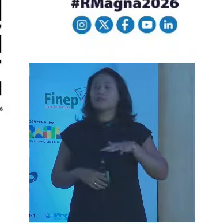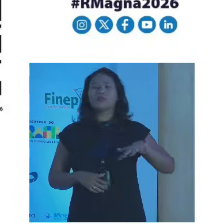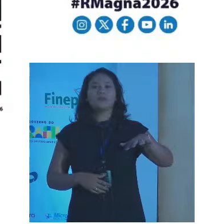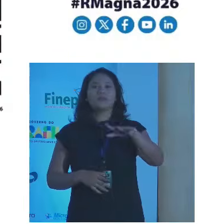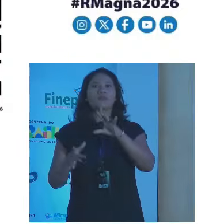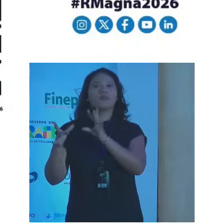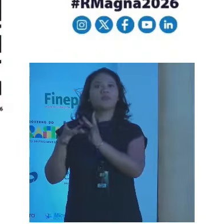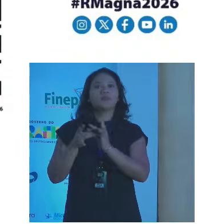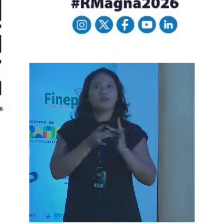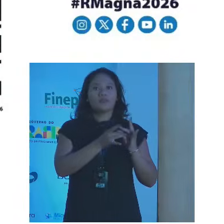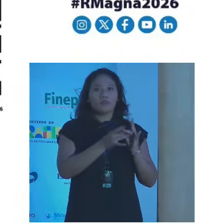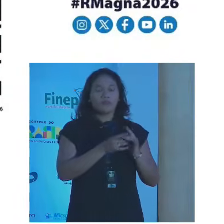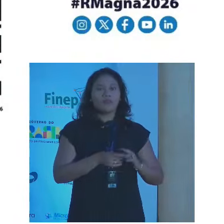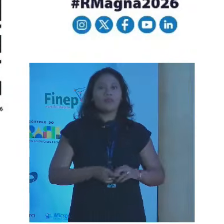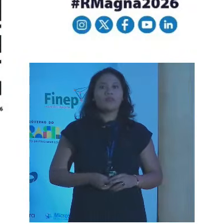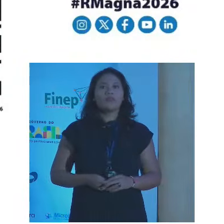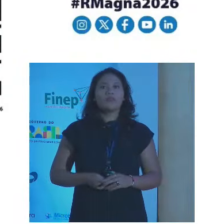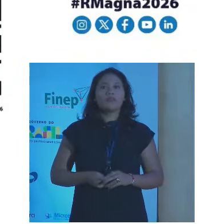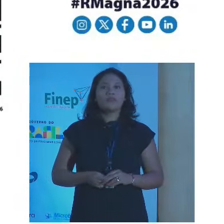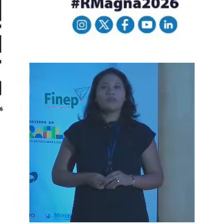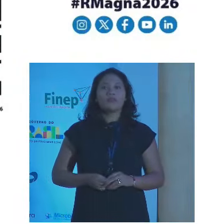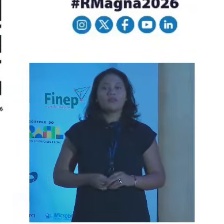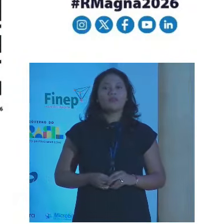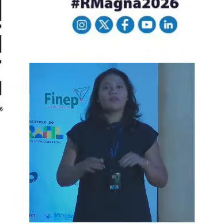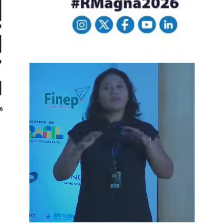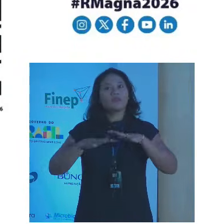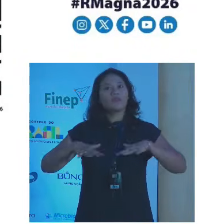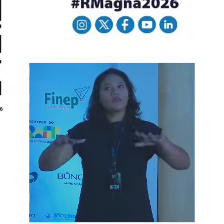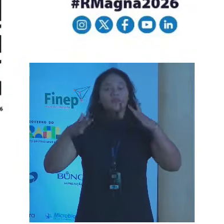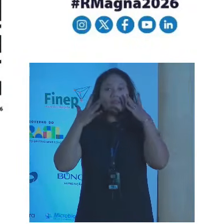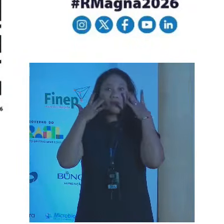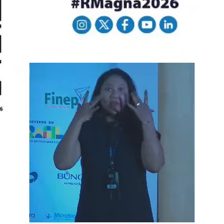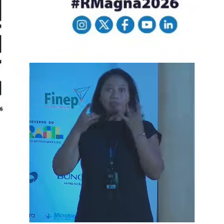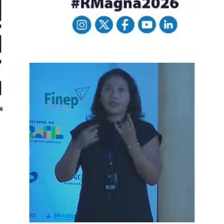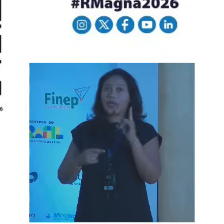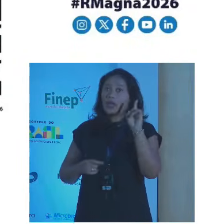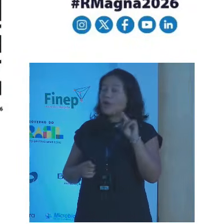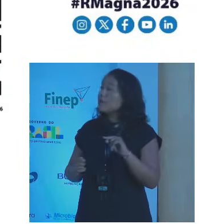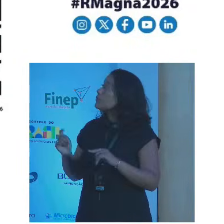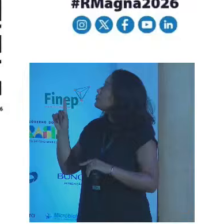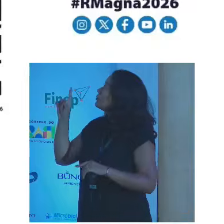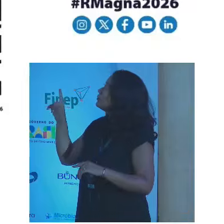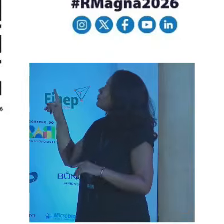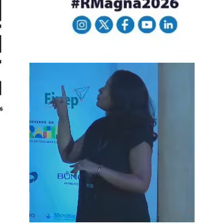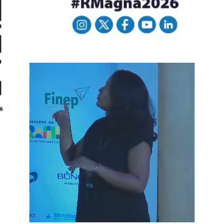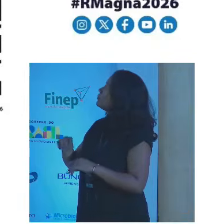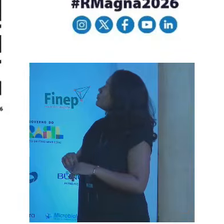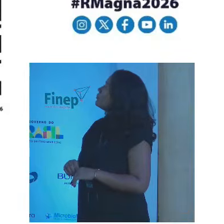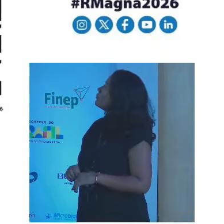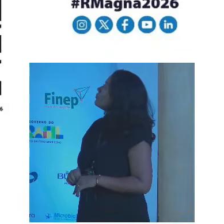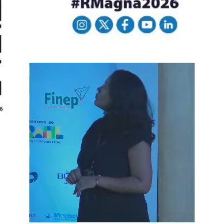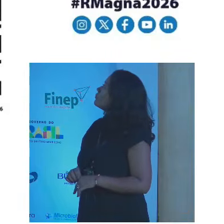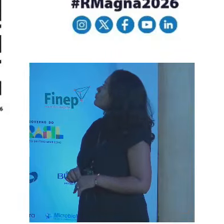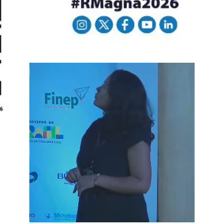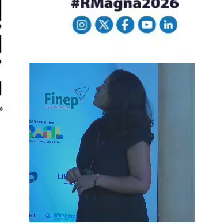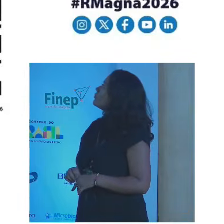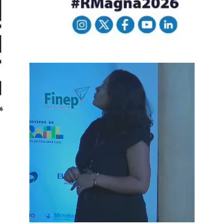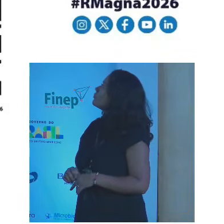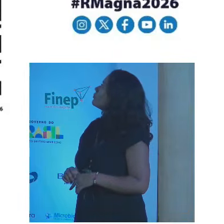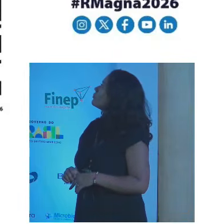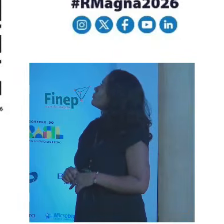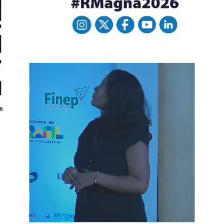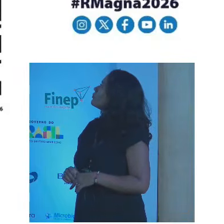todos interligados. Então, essa região deveria ser vista, então, como um mega ambiente, né?